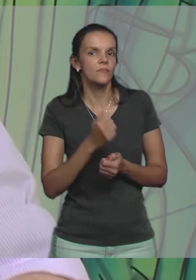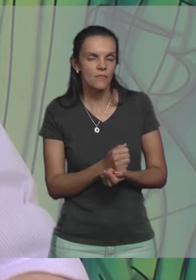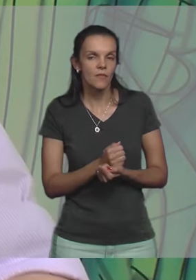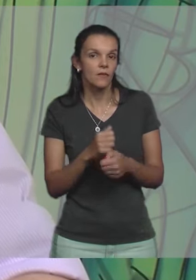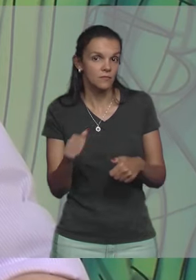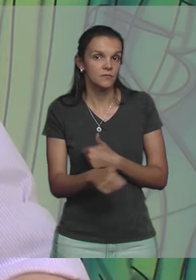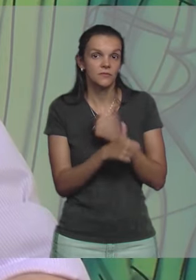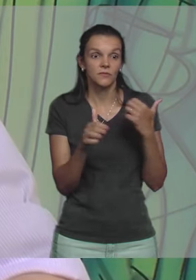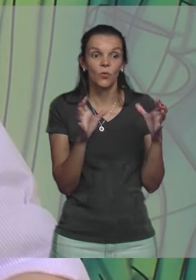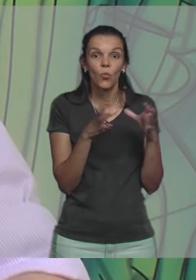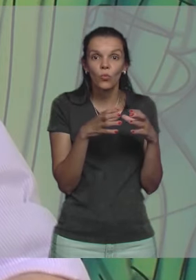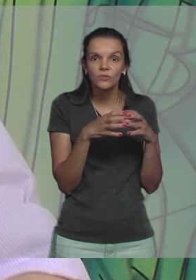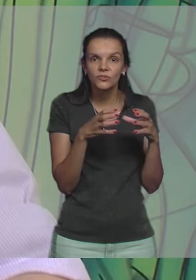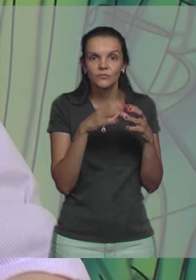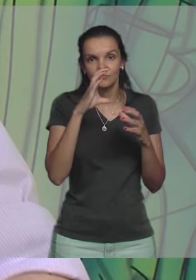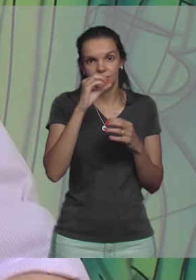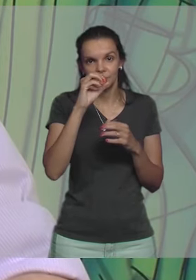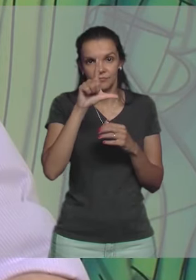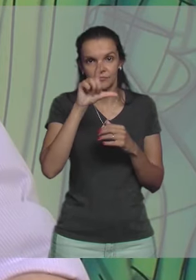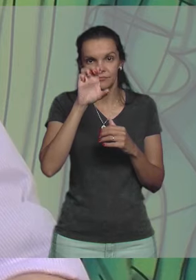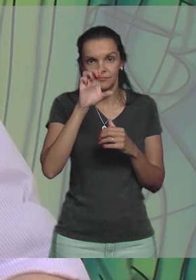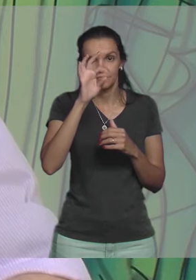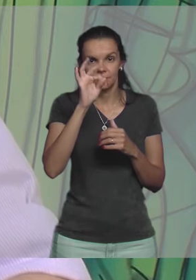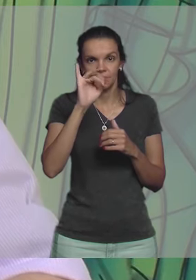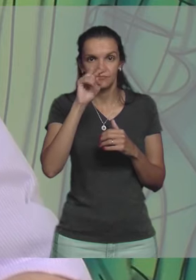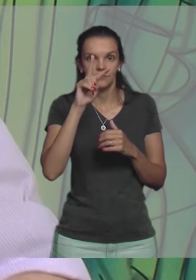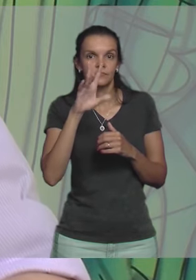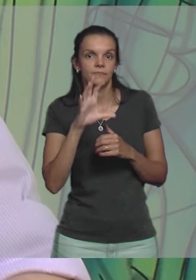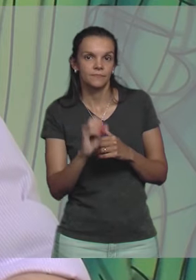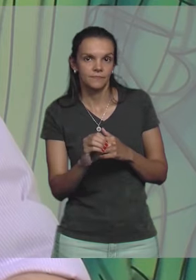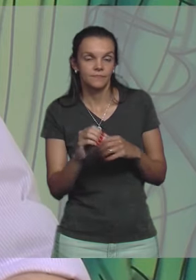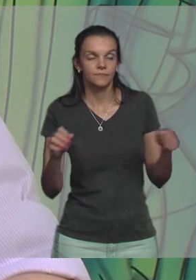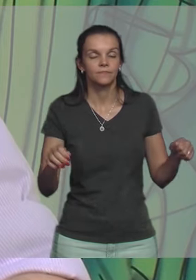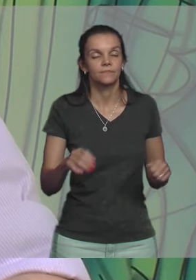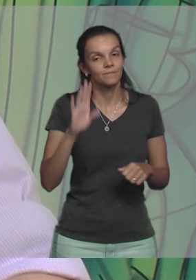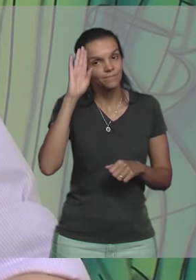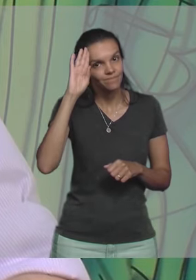público coletivo é aquele que pode mais rapidamente desafogar